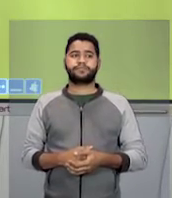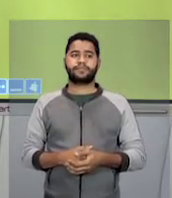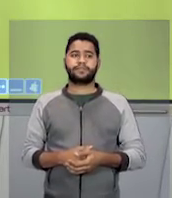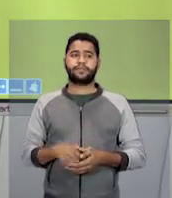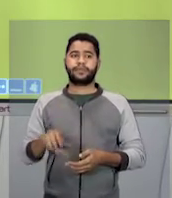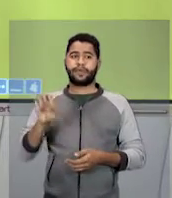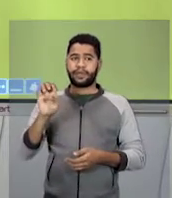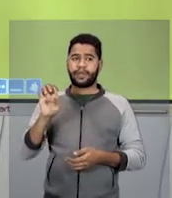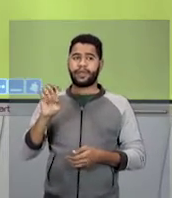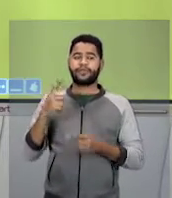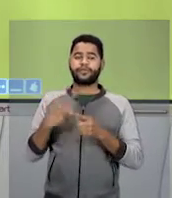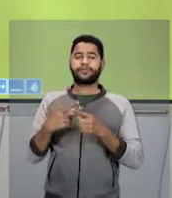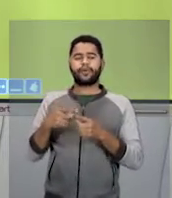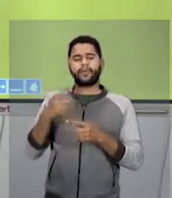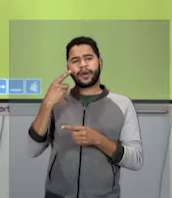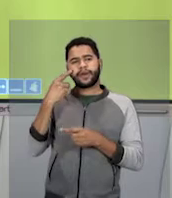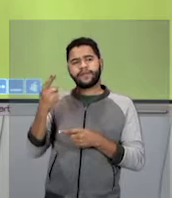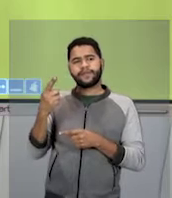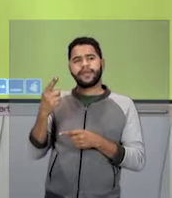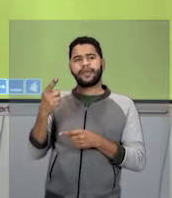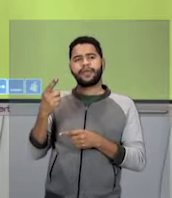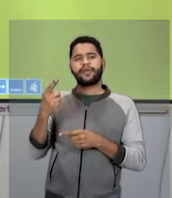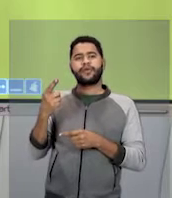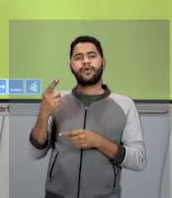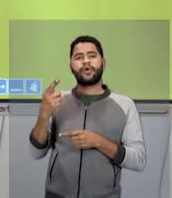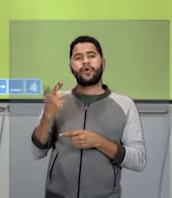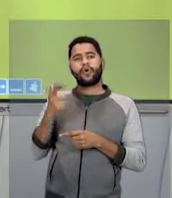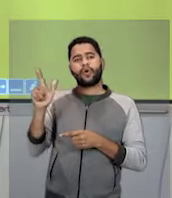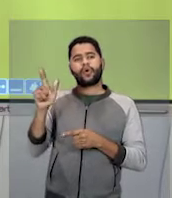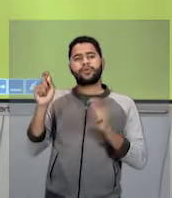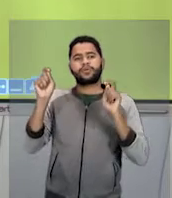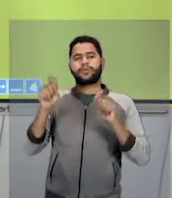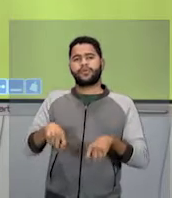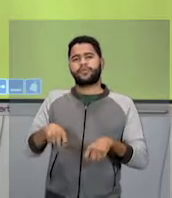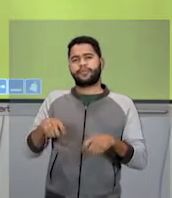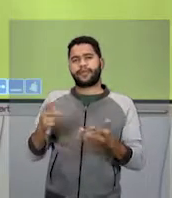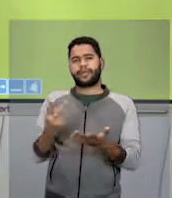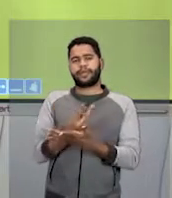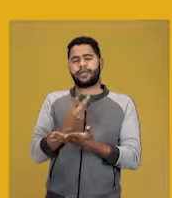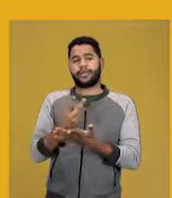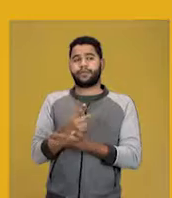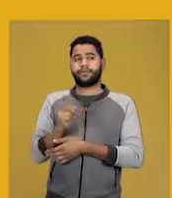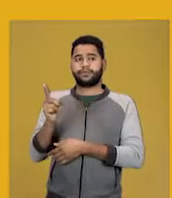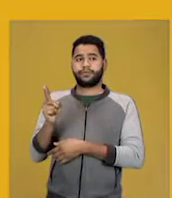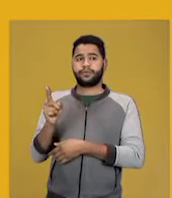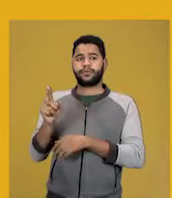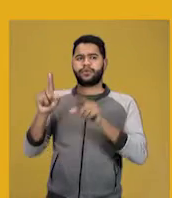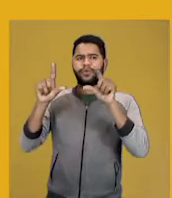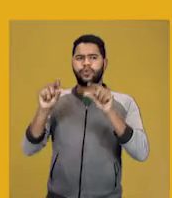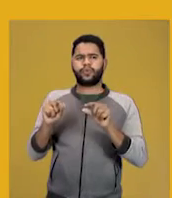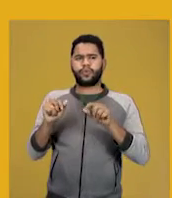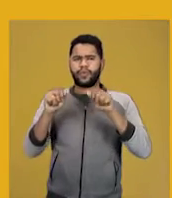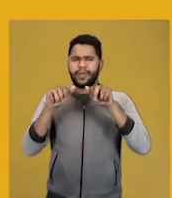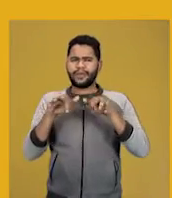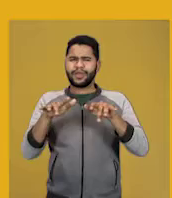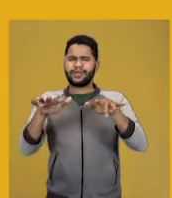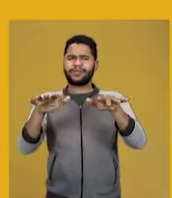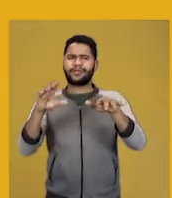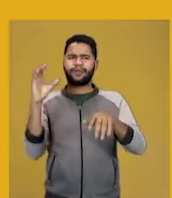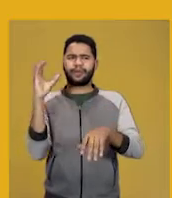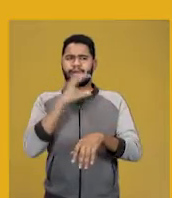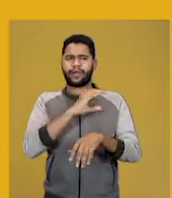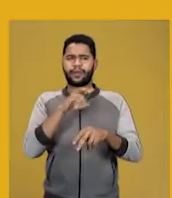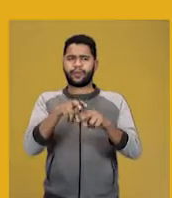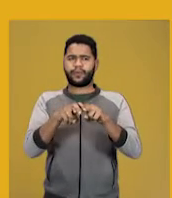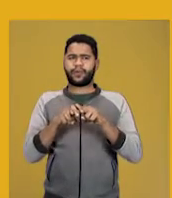aqui a letra E só para a gente verificar mais uma possibilidade de erro. Diminui a taxa de emissão de calor por parte